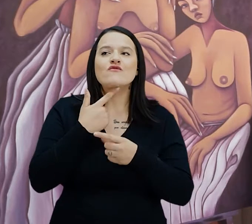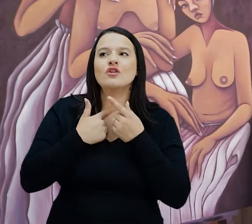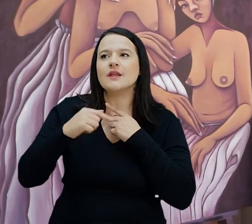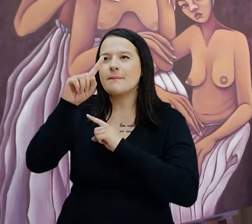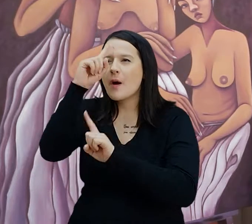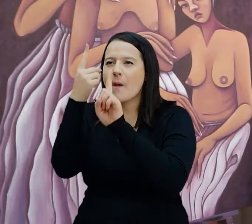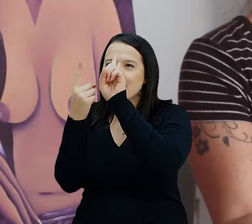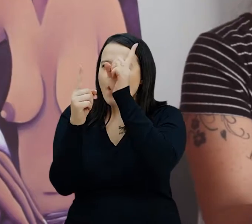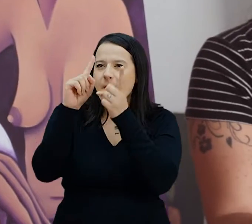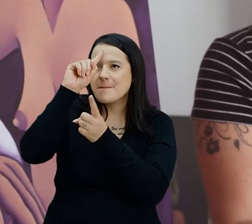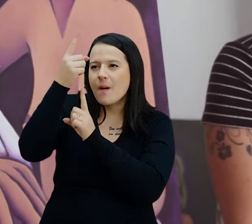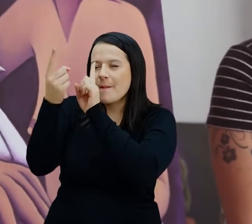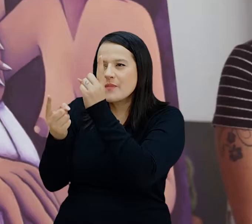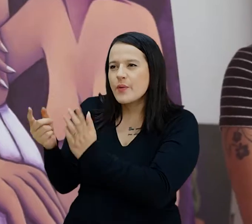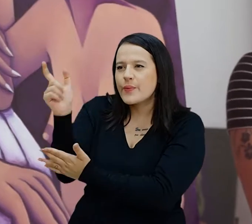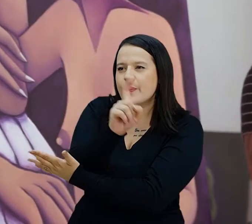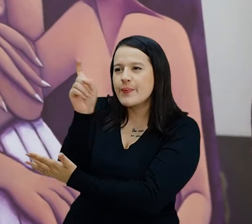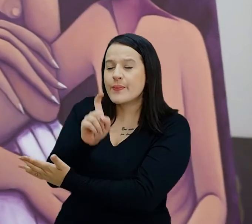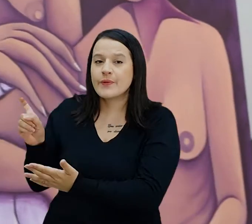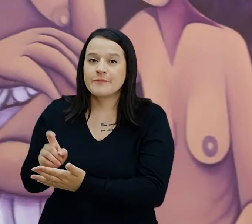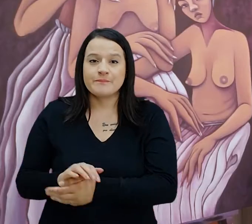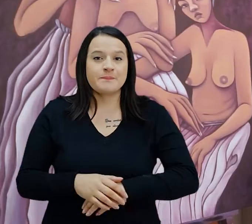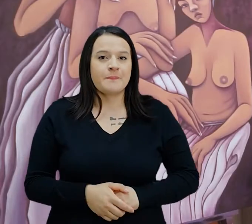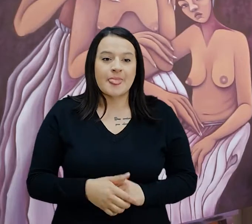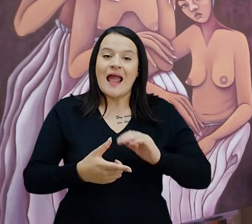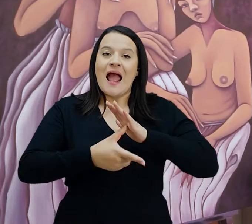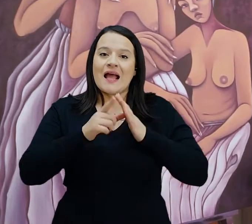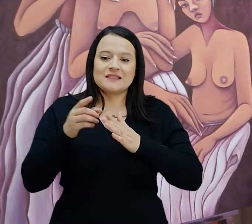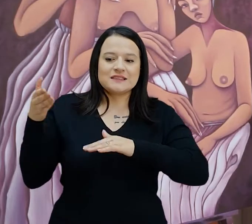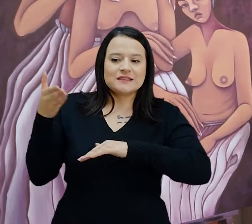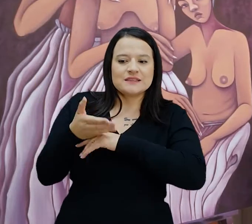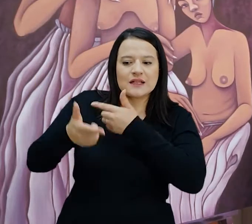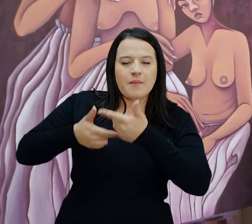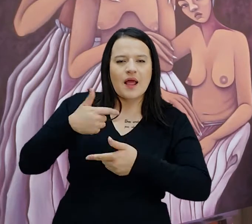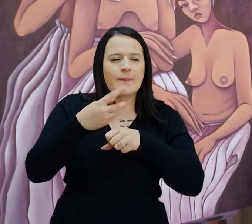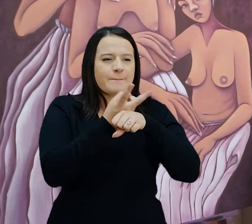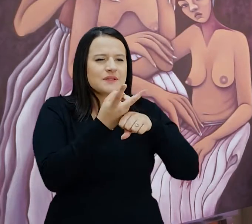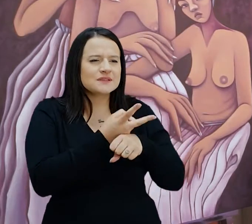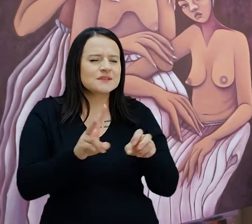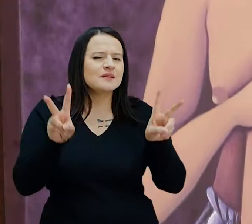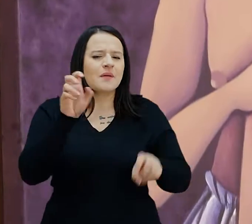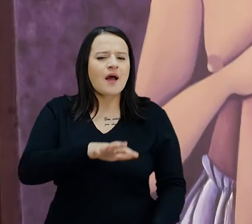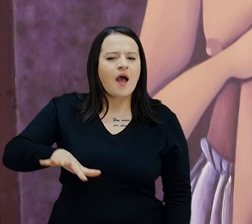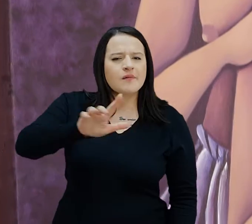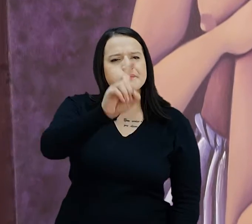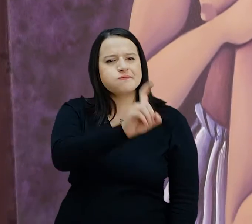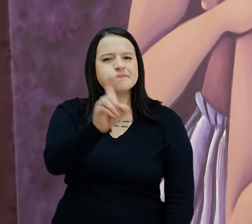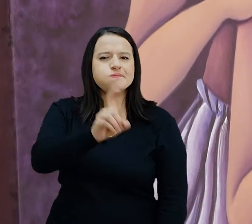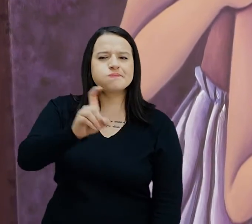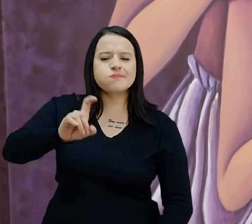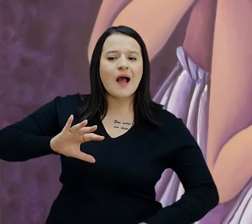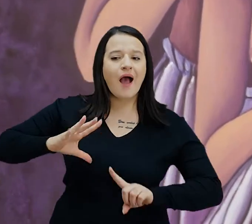com criação. Antes de ir para a rua, eu fiz uma pesquisa sobre o universo da arte urbana, do